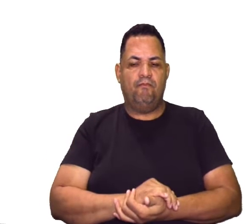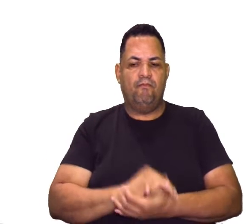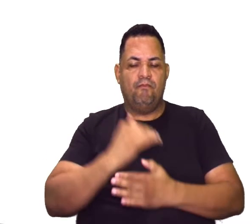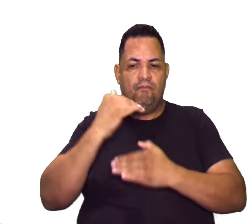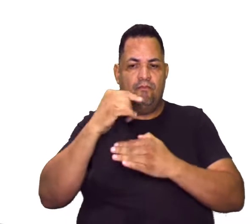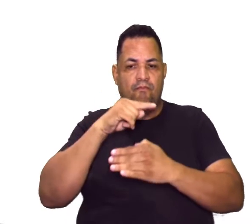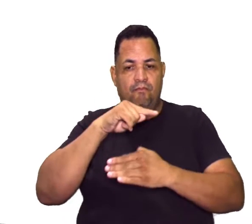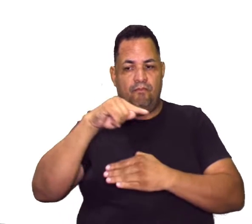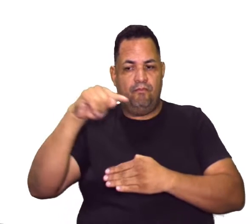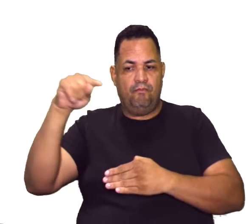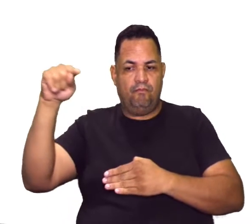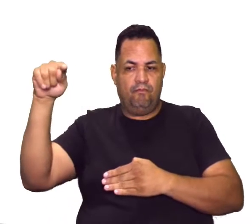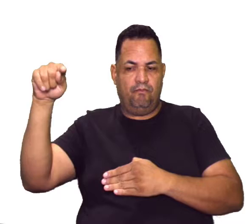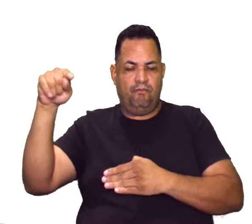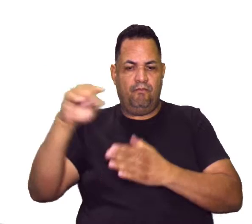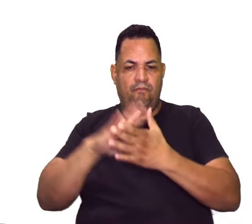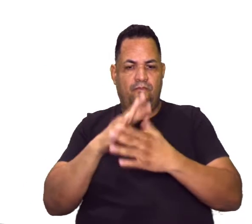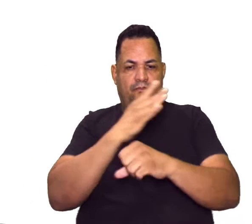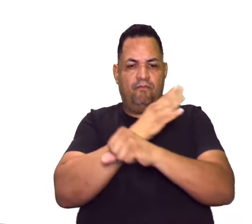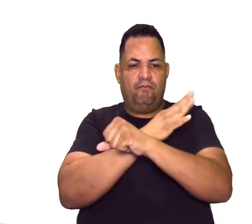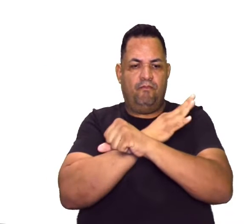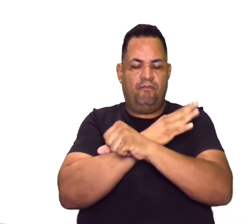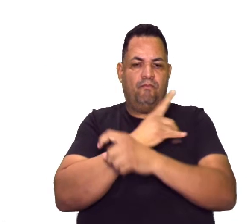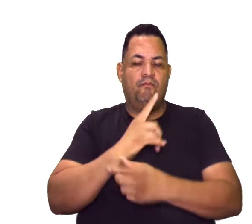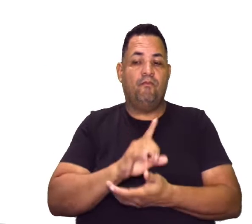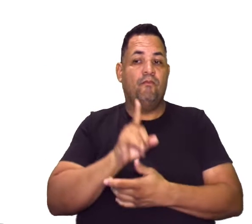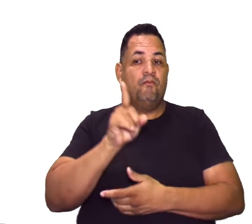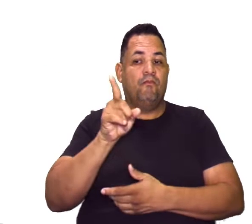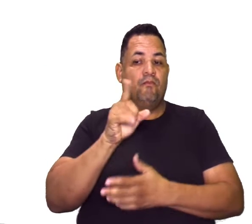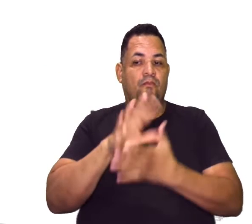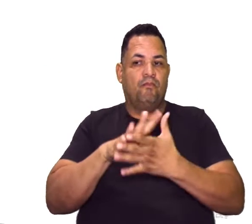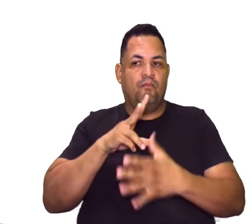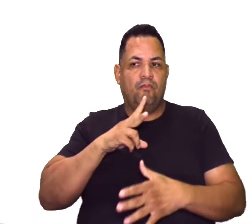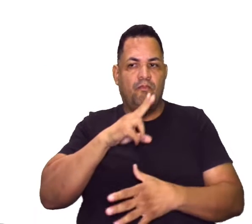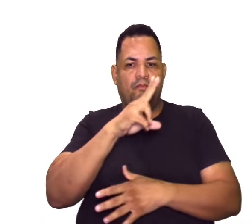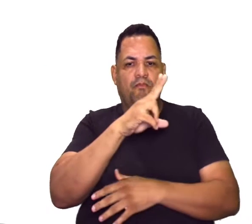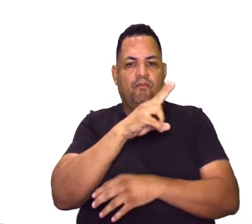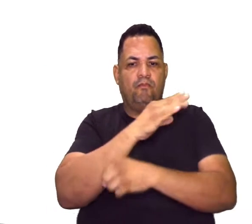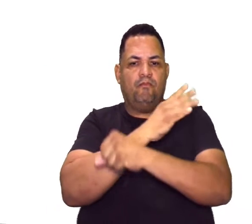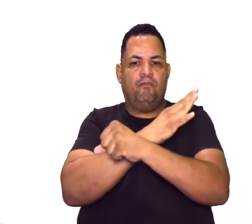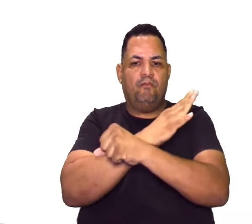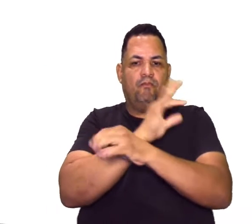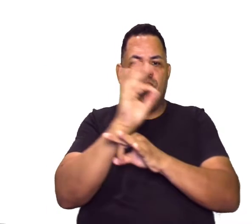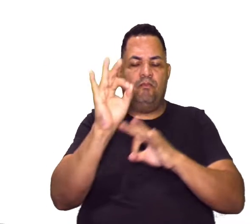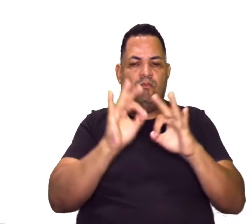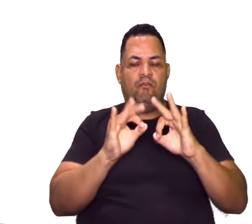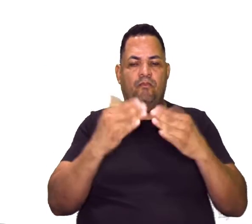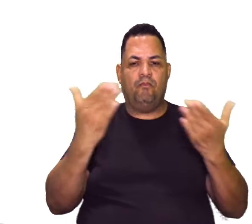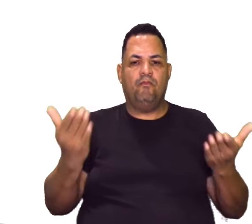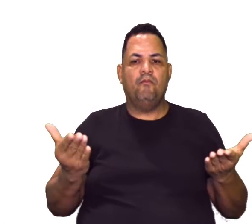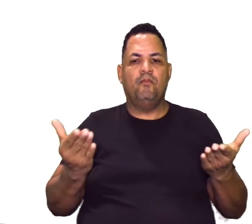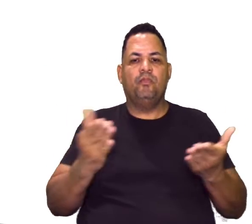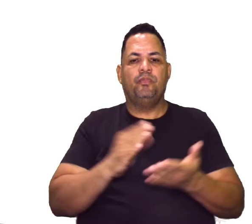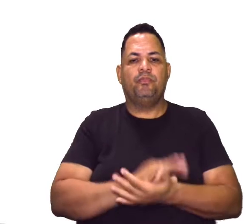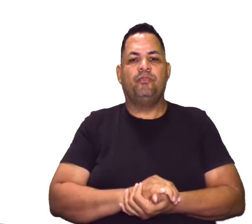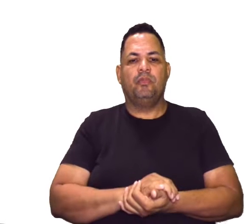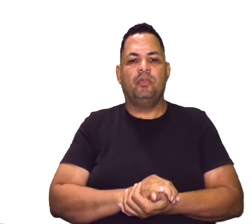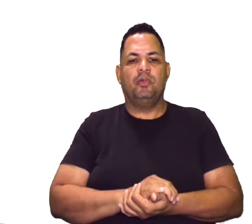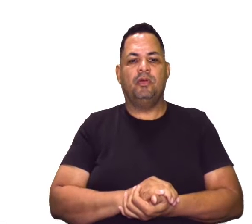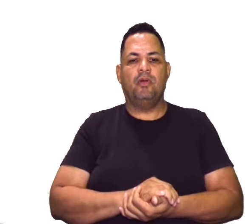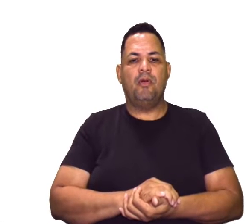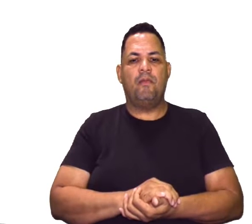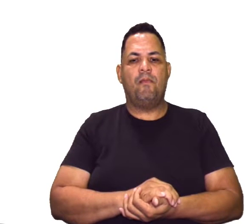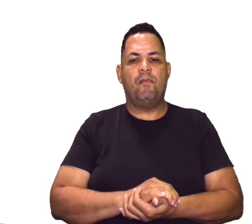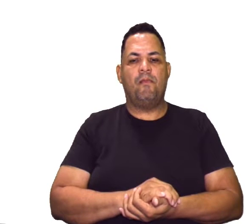de acidez, tá certo? Então, a força do ácido, ou seja, você